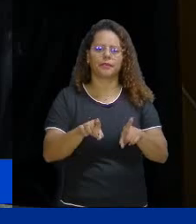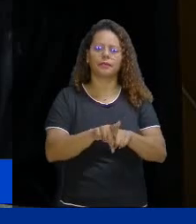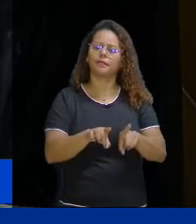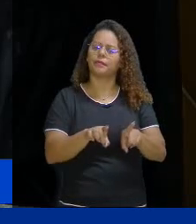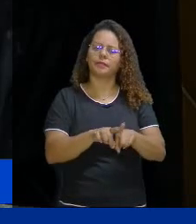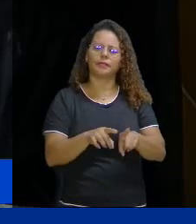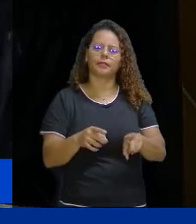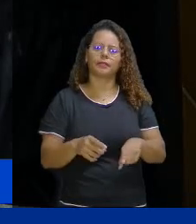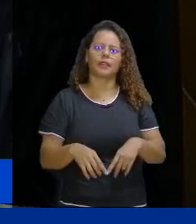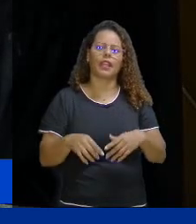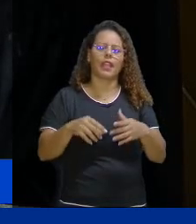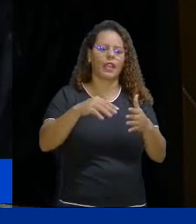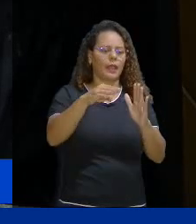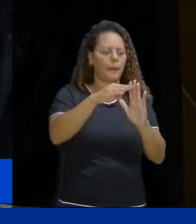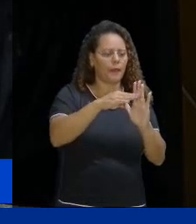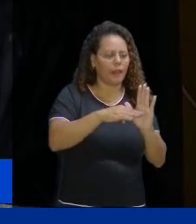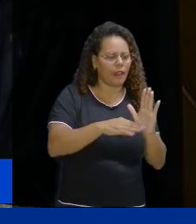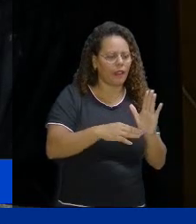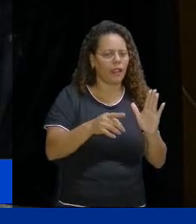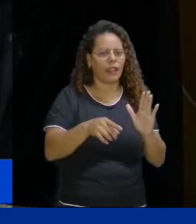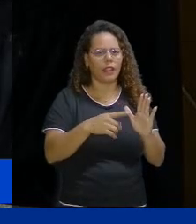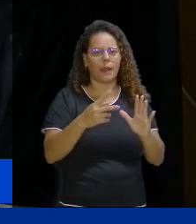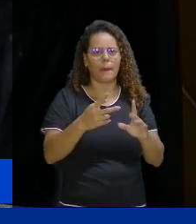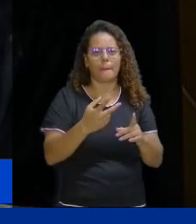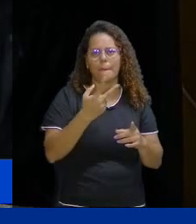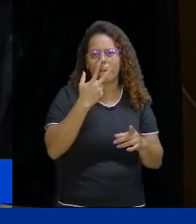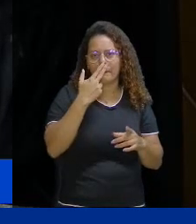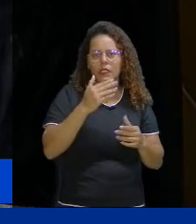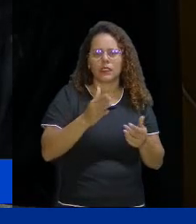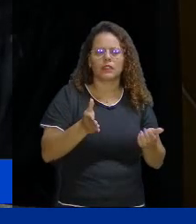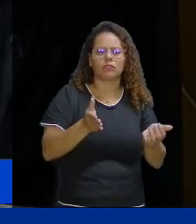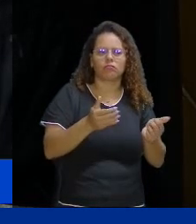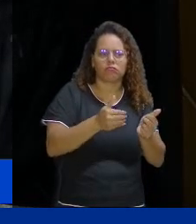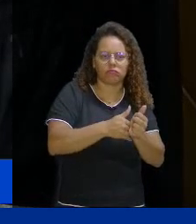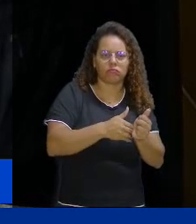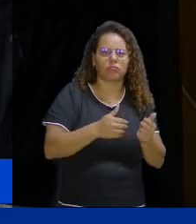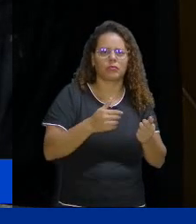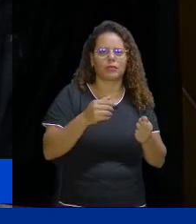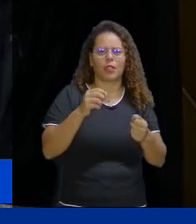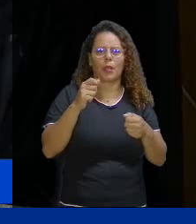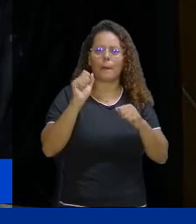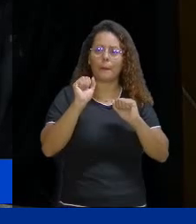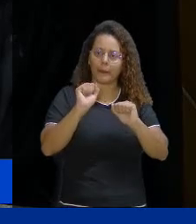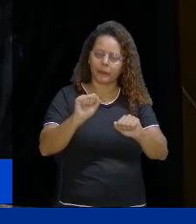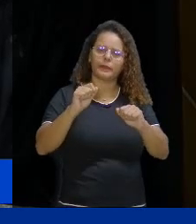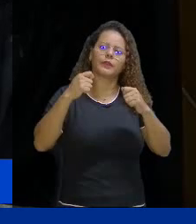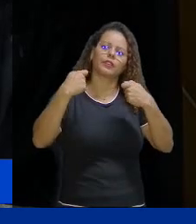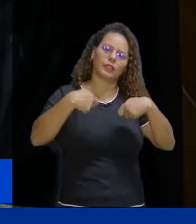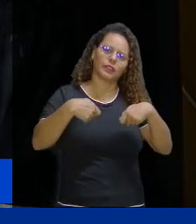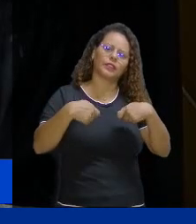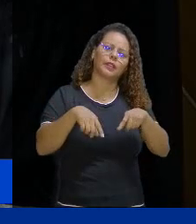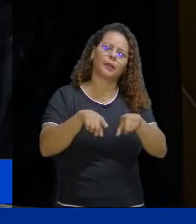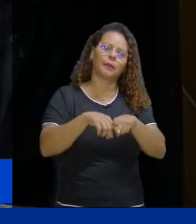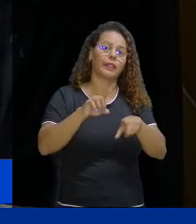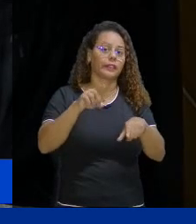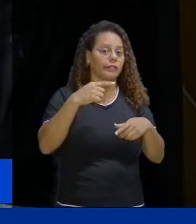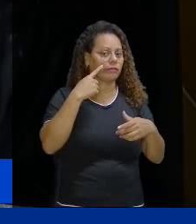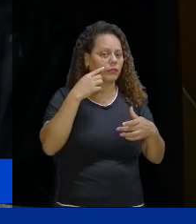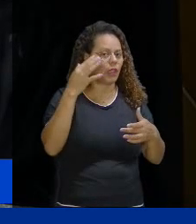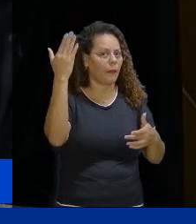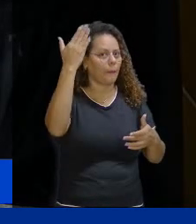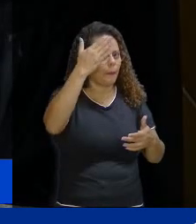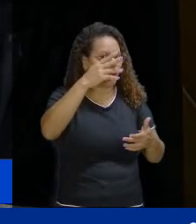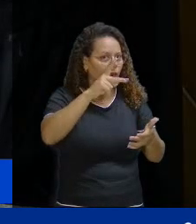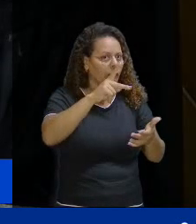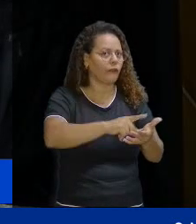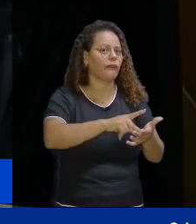que as medidas restritivas, como a quebra de sigilo e a apreensão de bens, só podem ser concedidas se houver elementos concretos que justifiquem